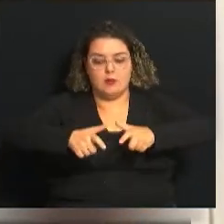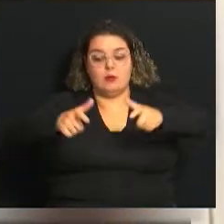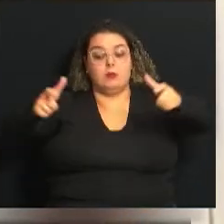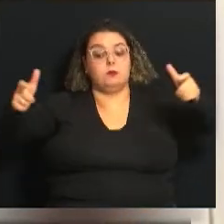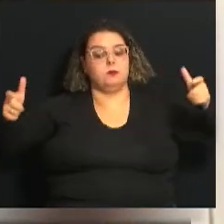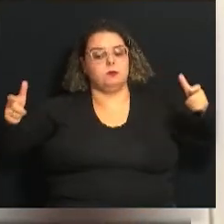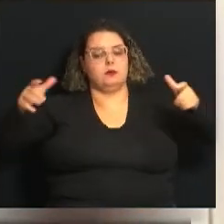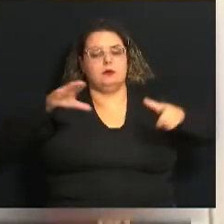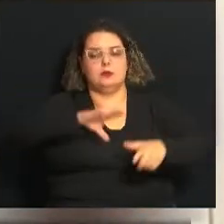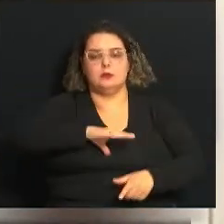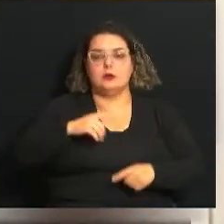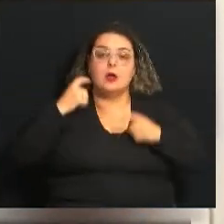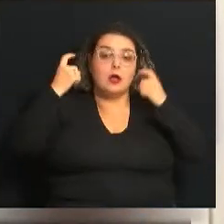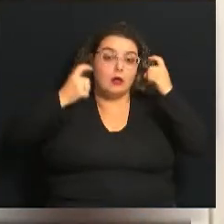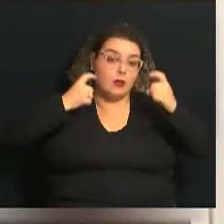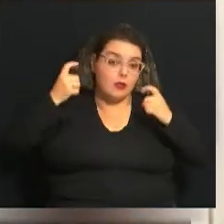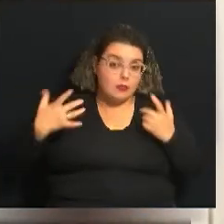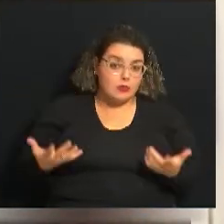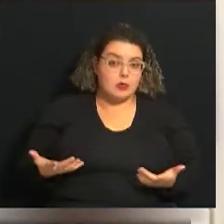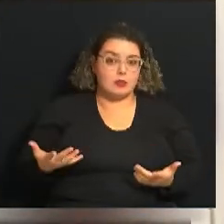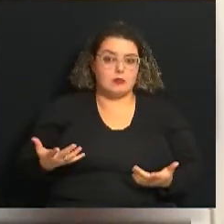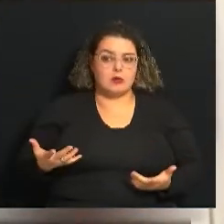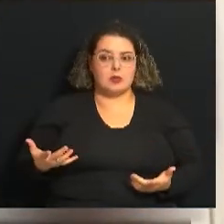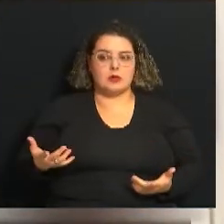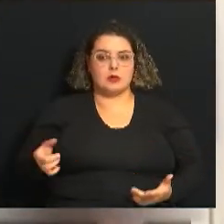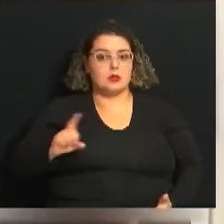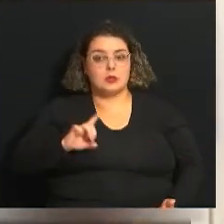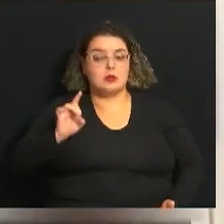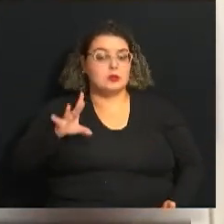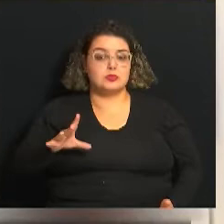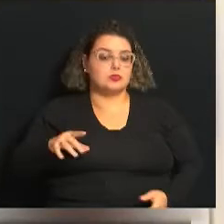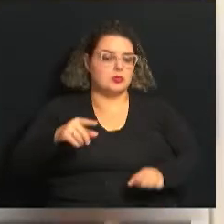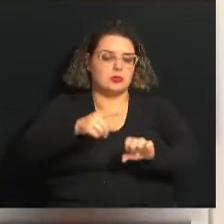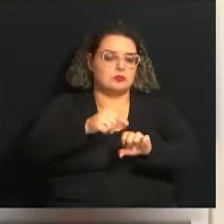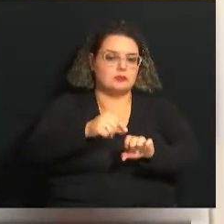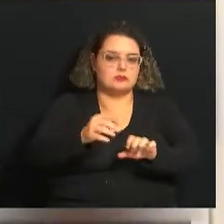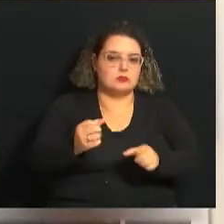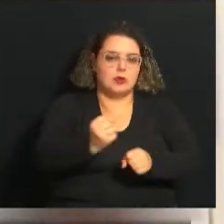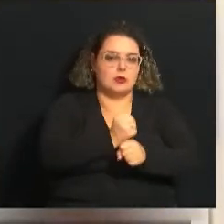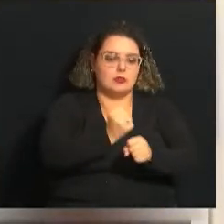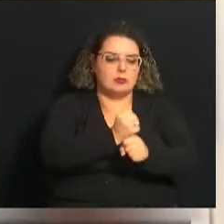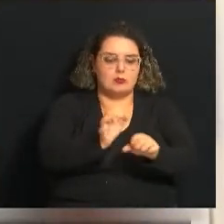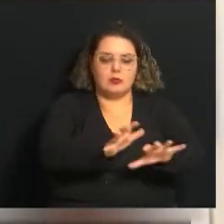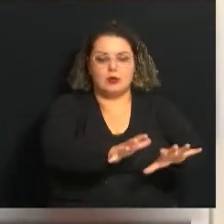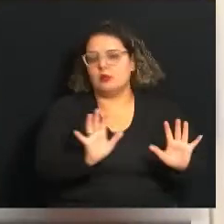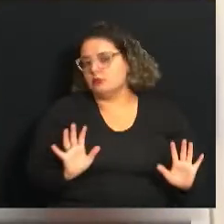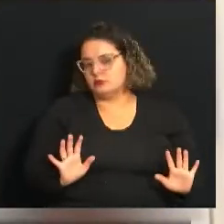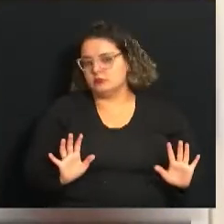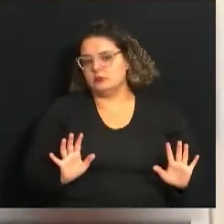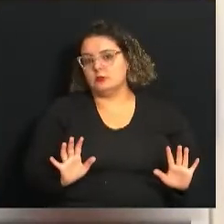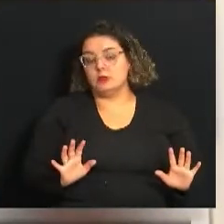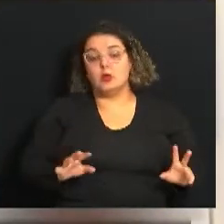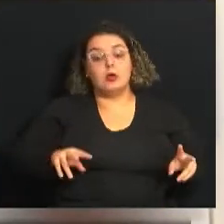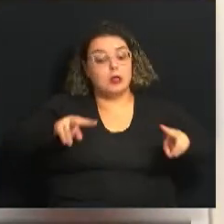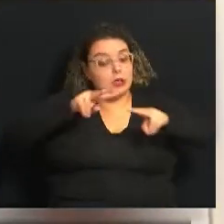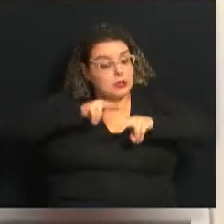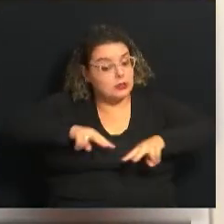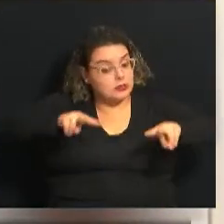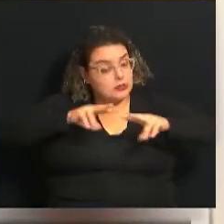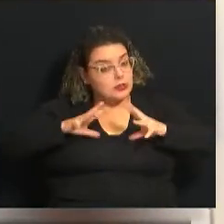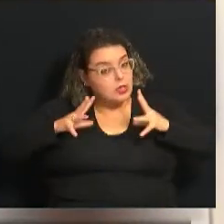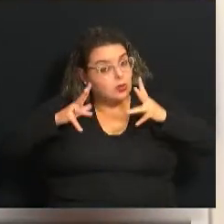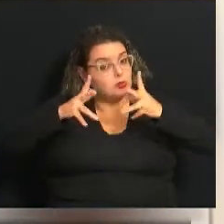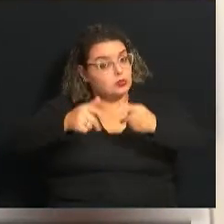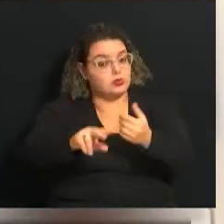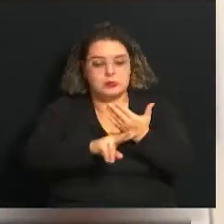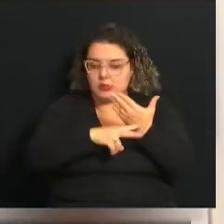e a preocupação de que não seja apenas um empreendimento isolado onde você faz ali e pronto. Você tem que analisar todas as consequências